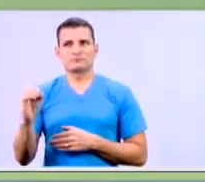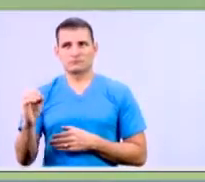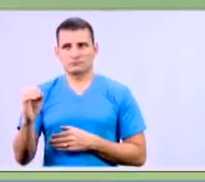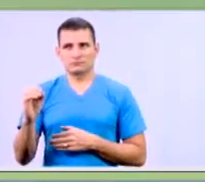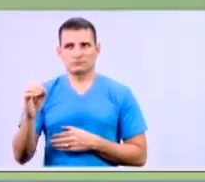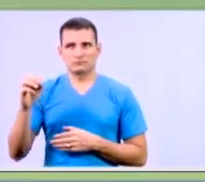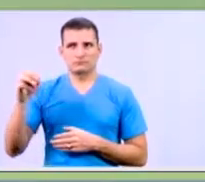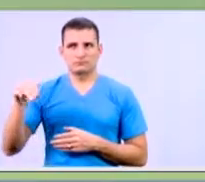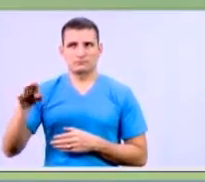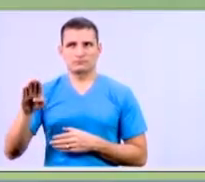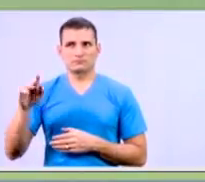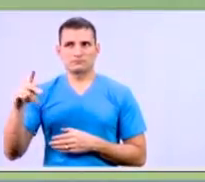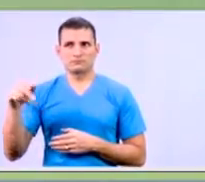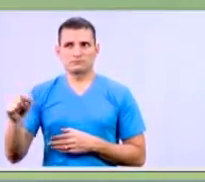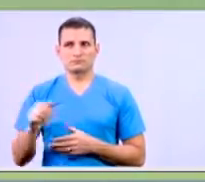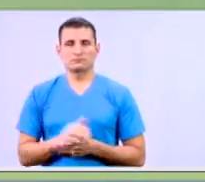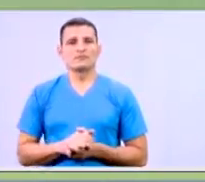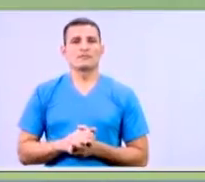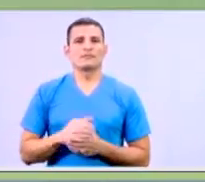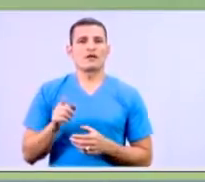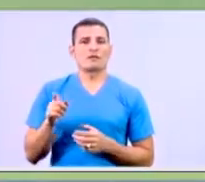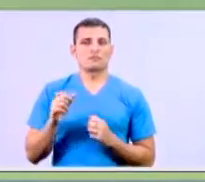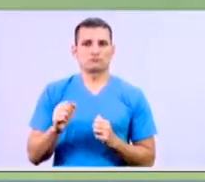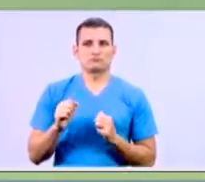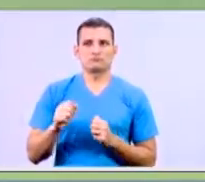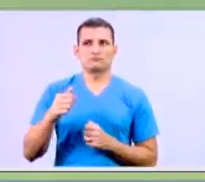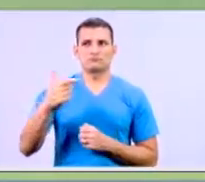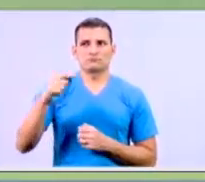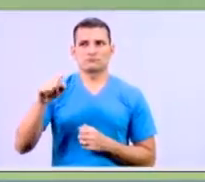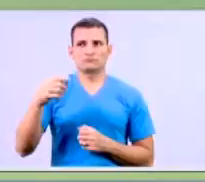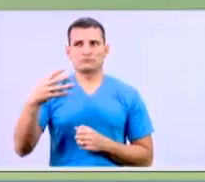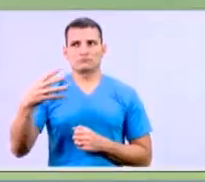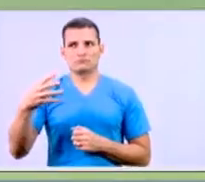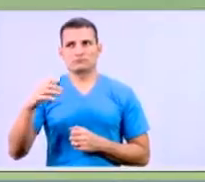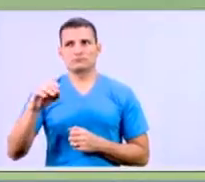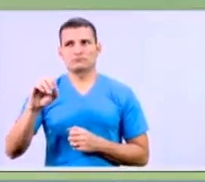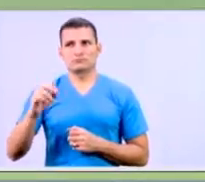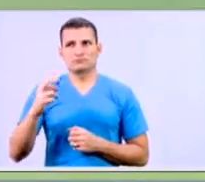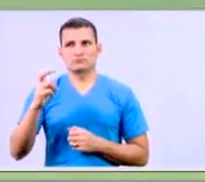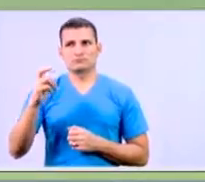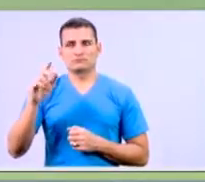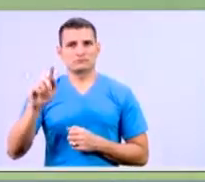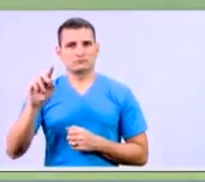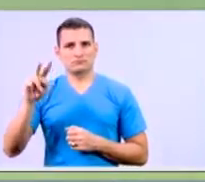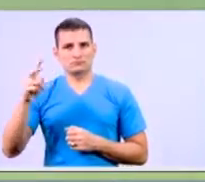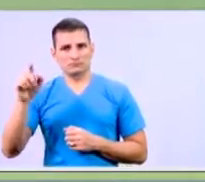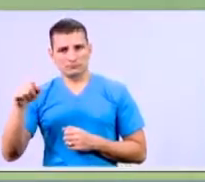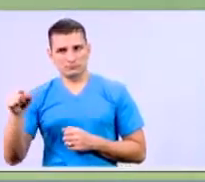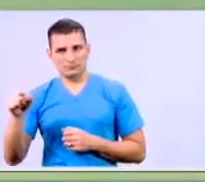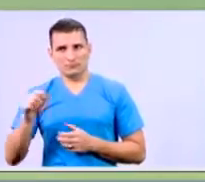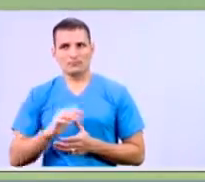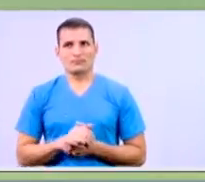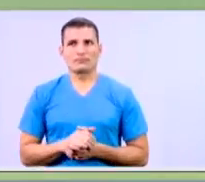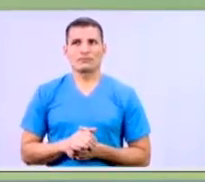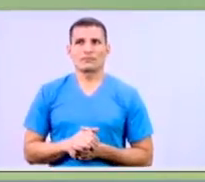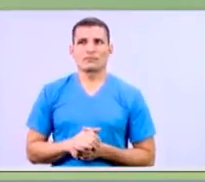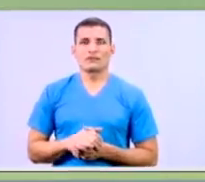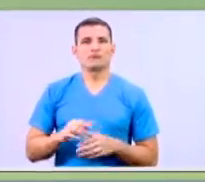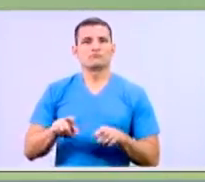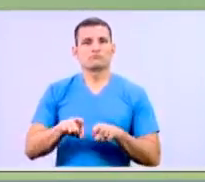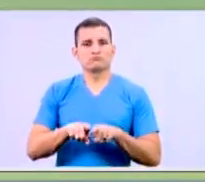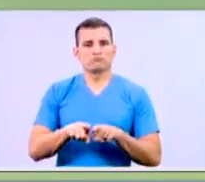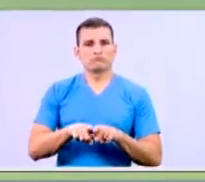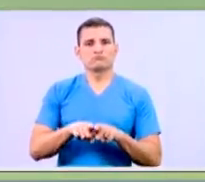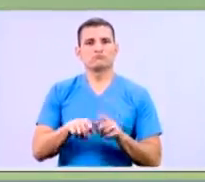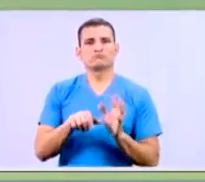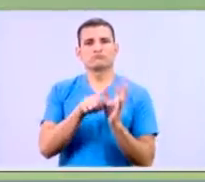começou a operar, pode trabalhar em uma frequência ou em outra. E com isso também aumentou o alcance